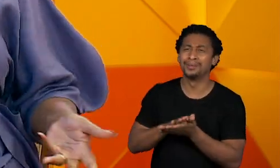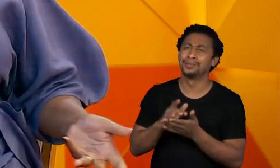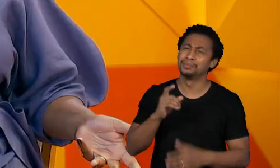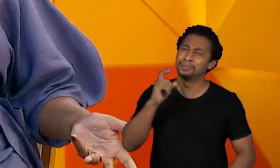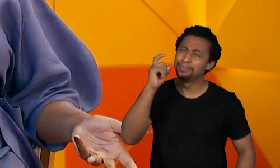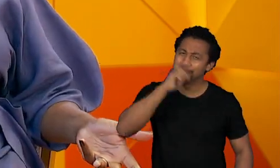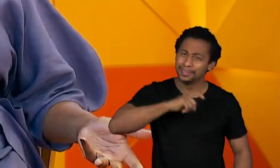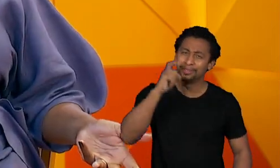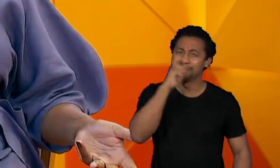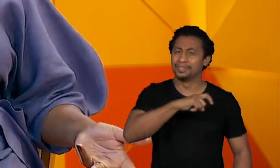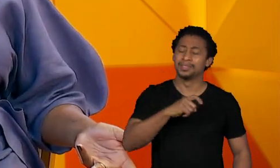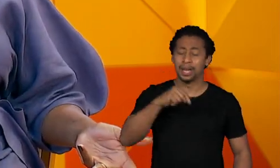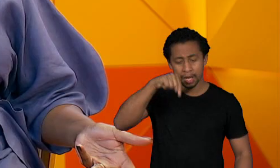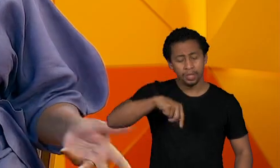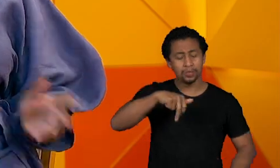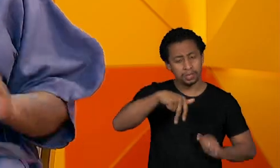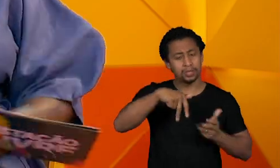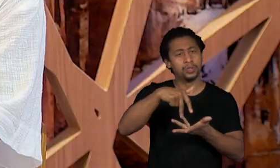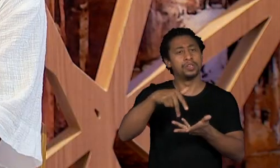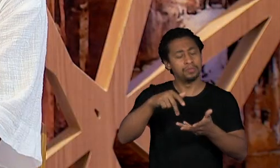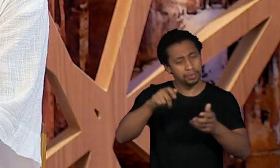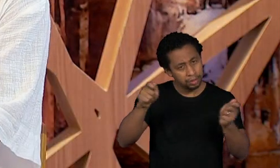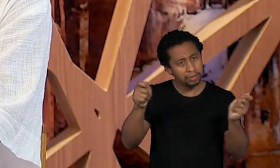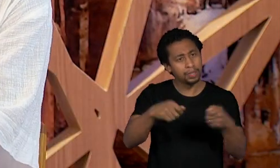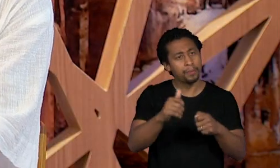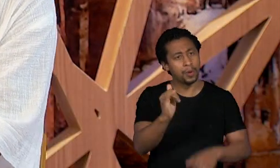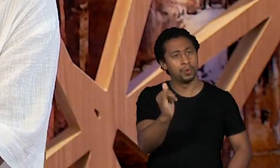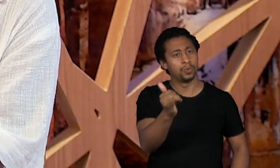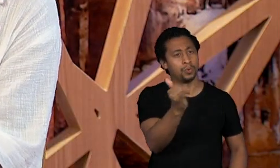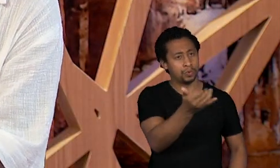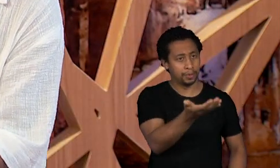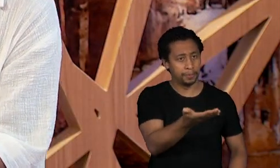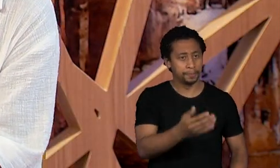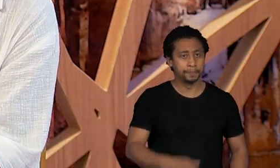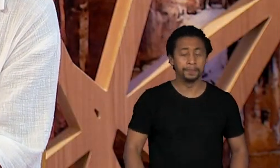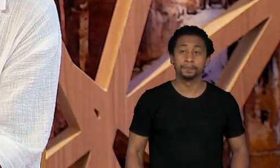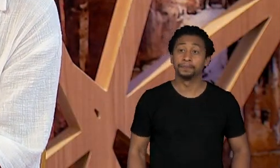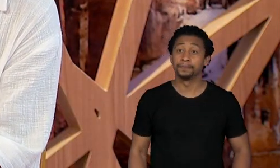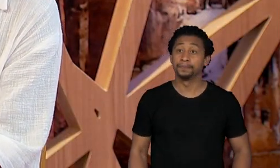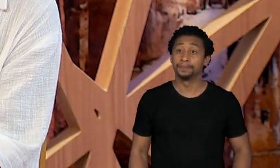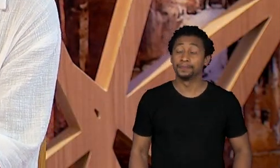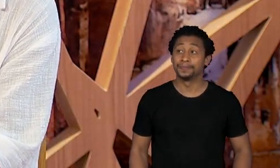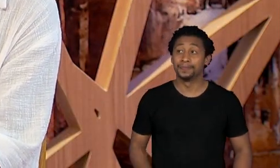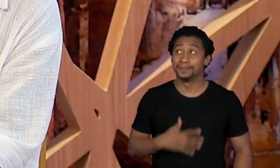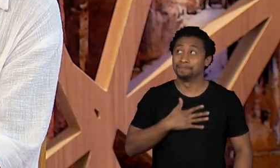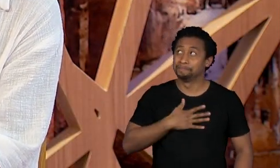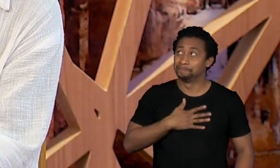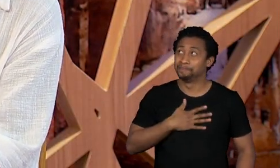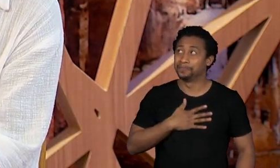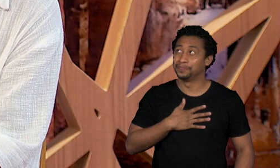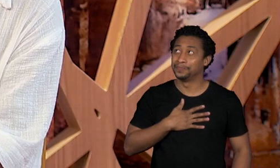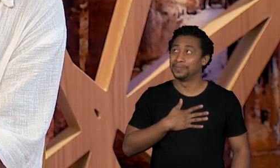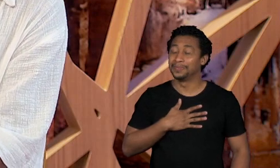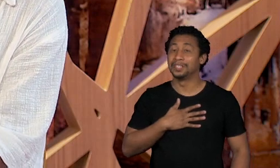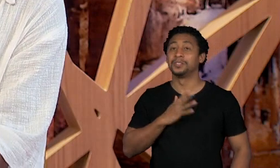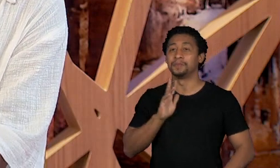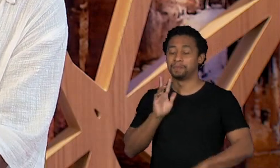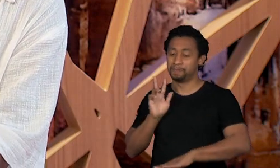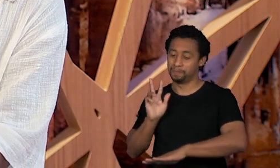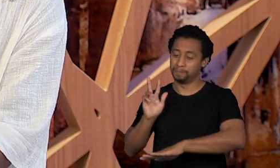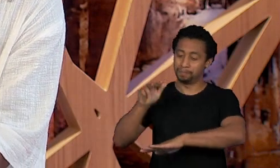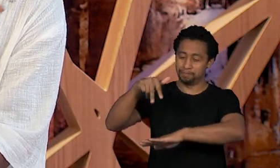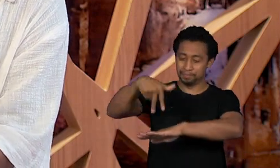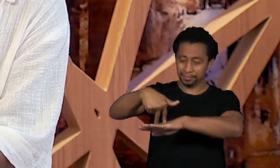uma oportunidade de falar um pouco sobre isso, né? Sim. Eu gosto de pensar que desde que a gente pisou aqui, e a gente pisou